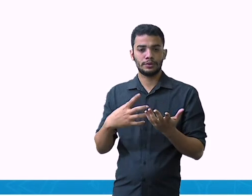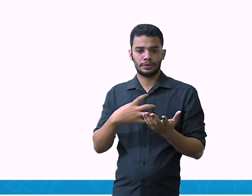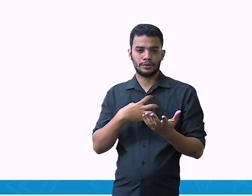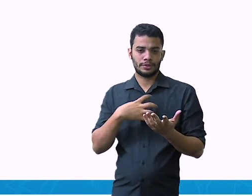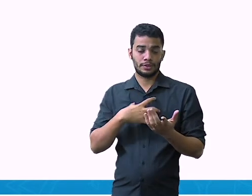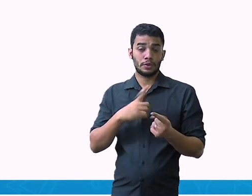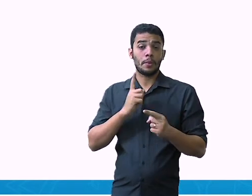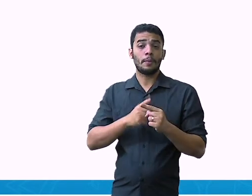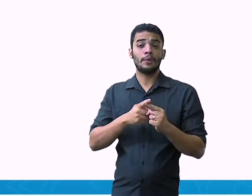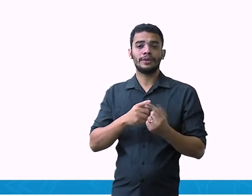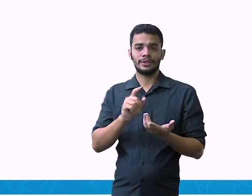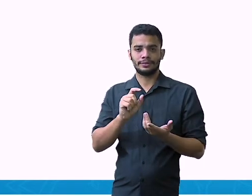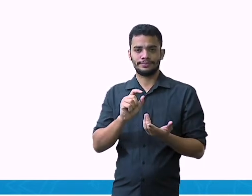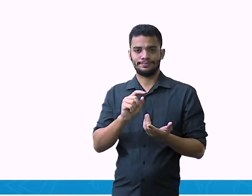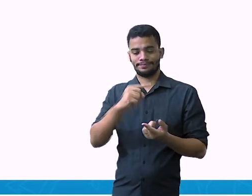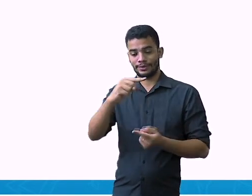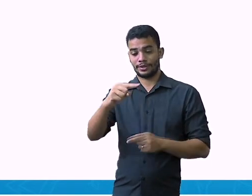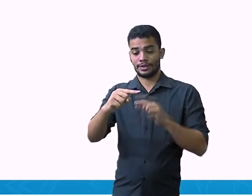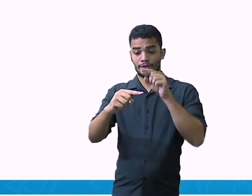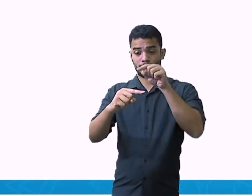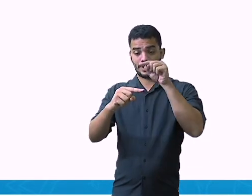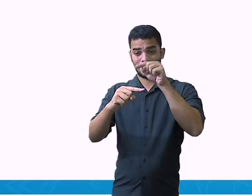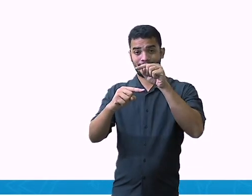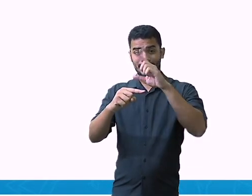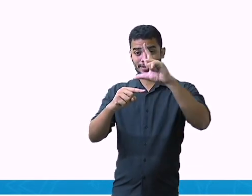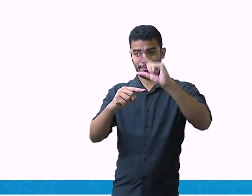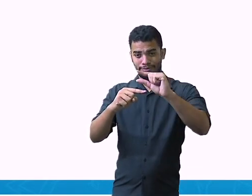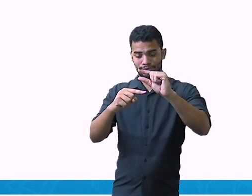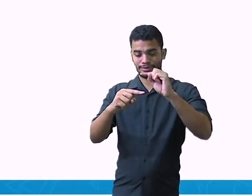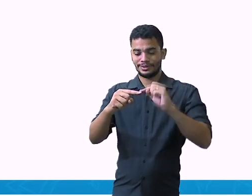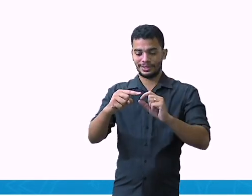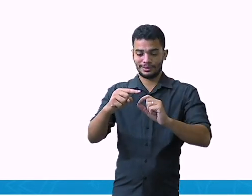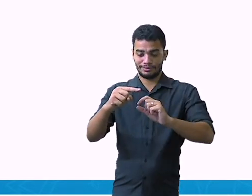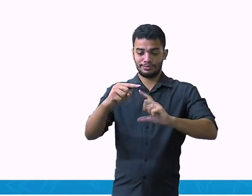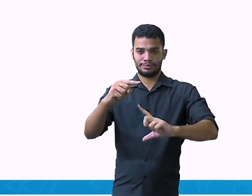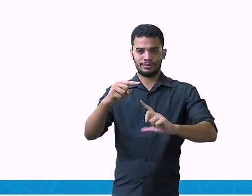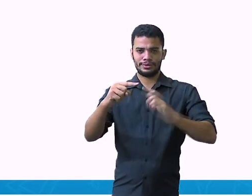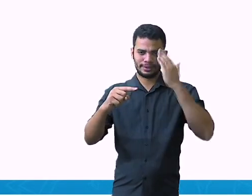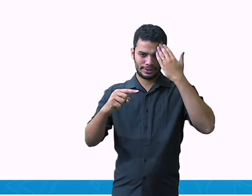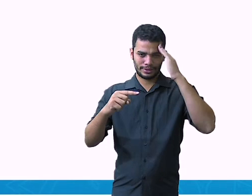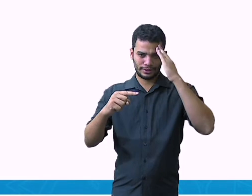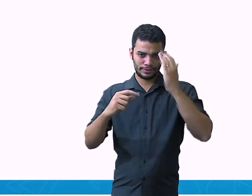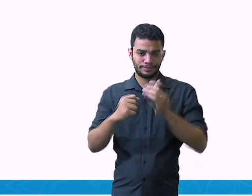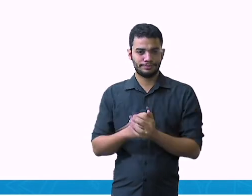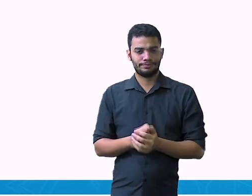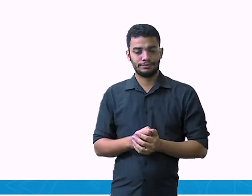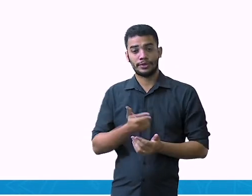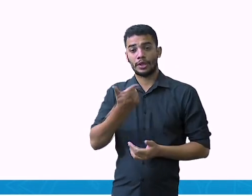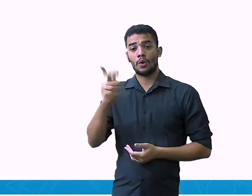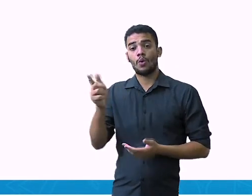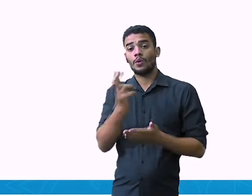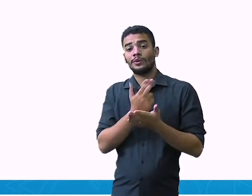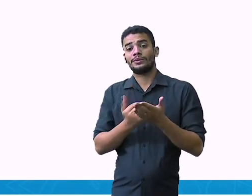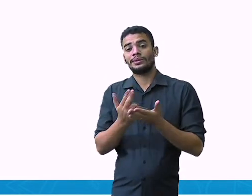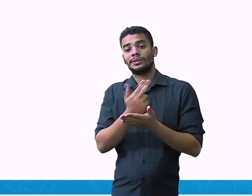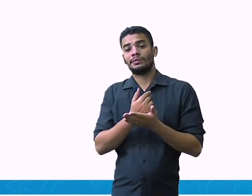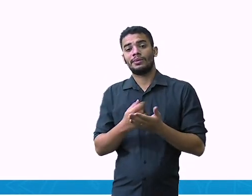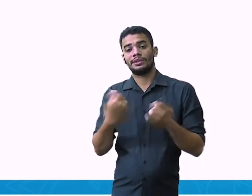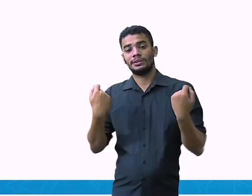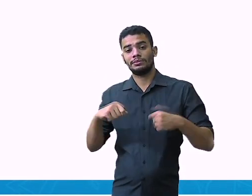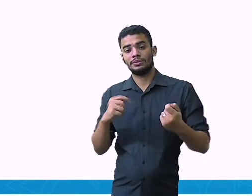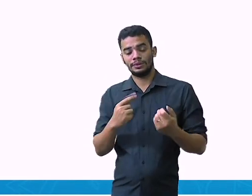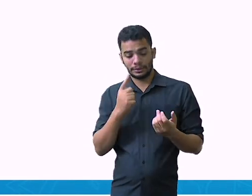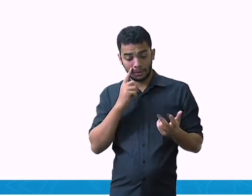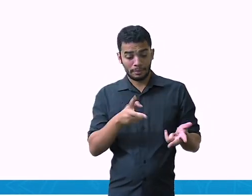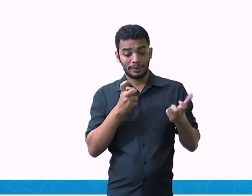que o denominador. A próxima aqui, você precisa contar então a parte colorida. Se